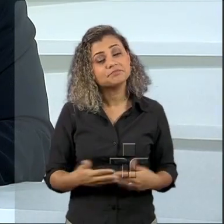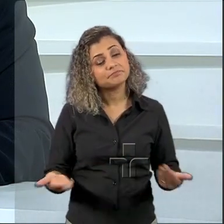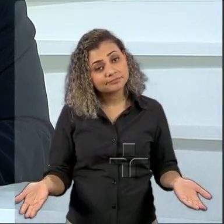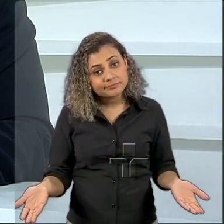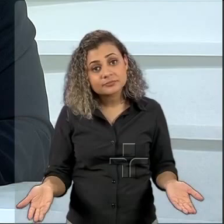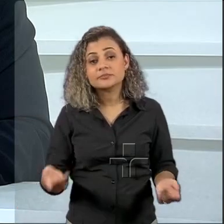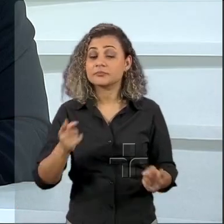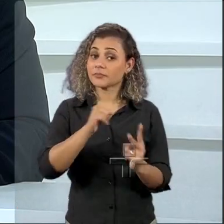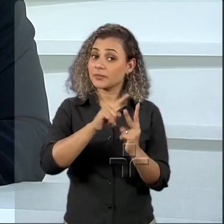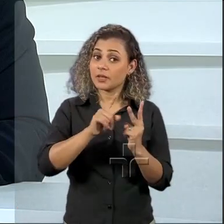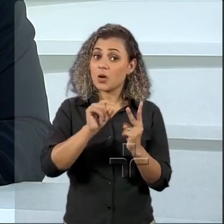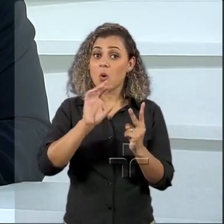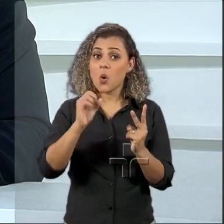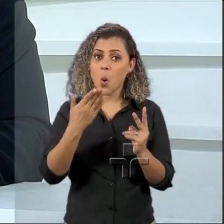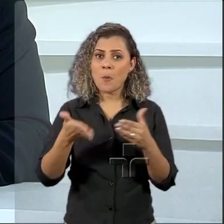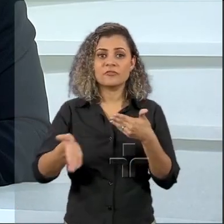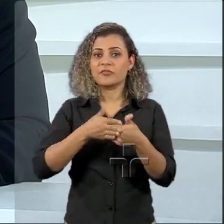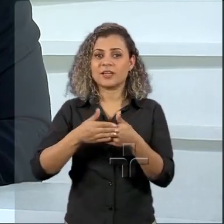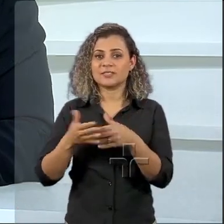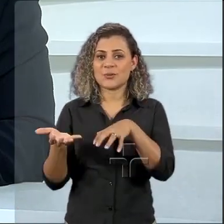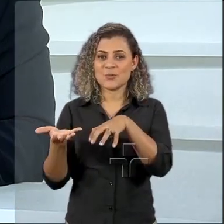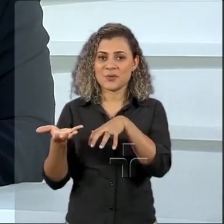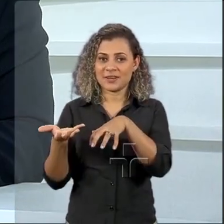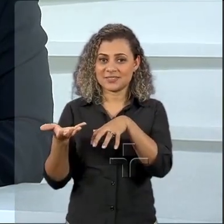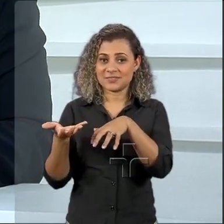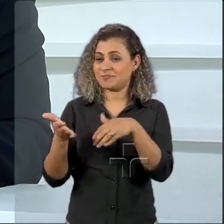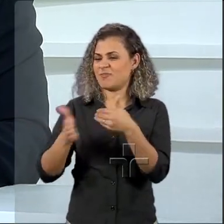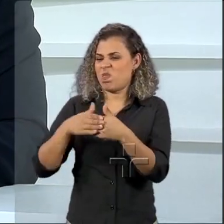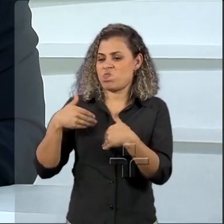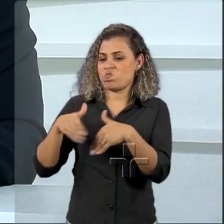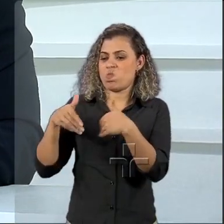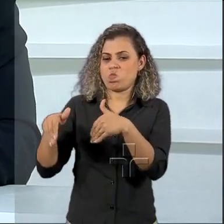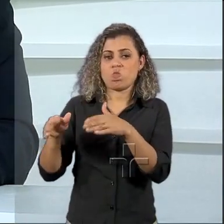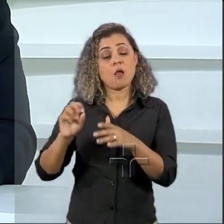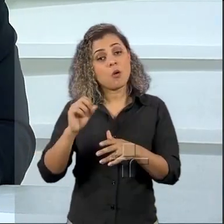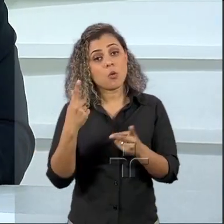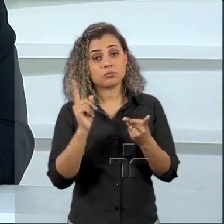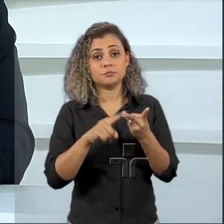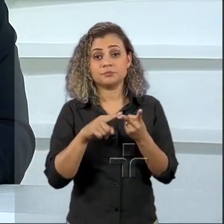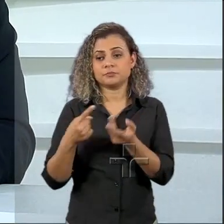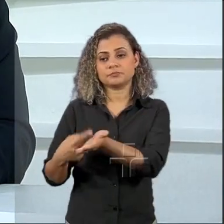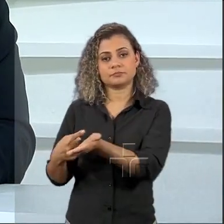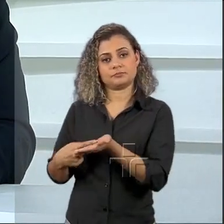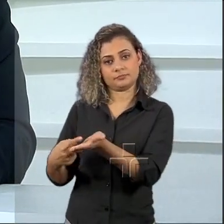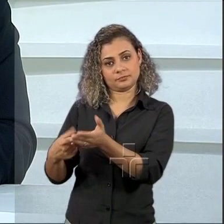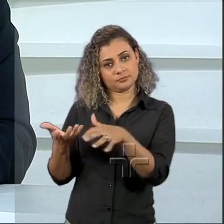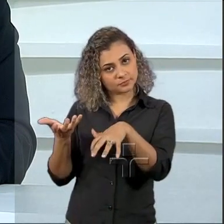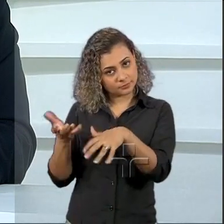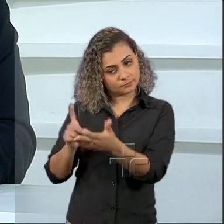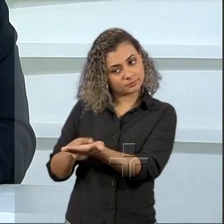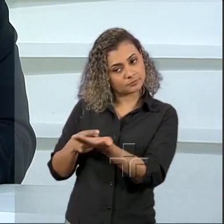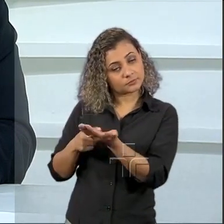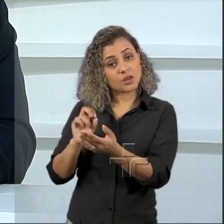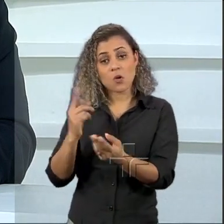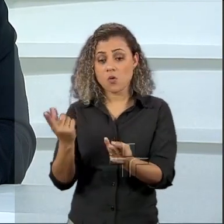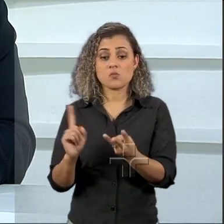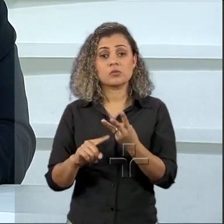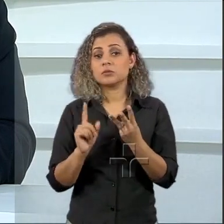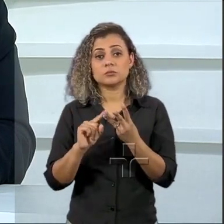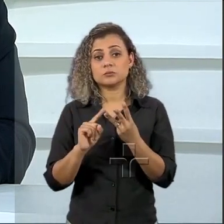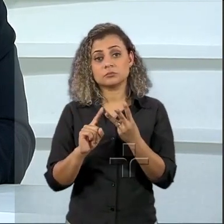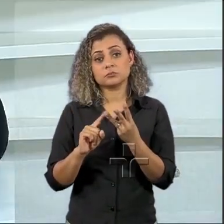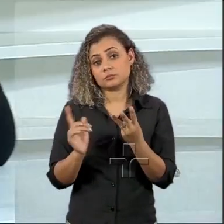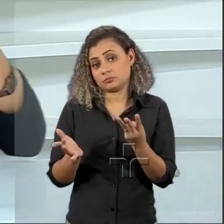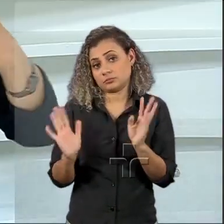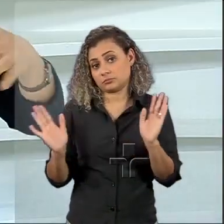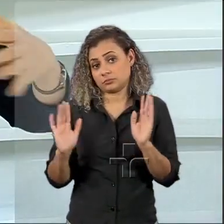naturais. Então, de duas uma, ou ele fecha o Congresso, Mas para ganhar como a ele eleição, falava lá atrás, ou ele negocia, ou ele vai para o impasse.